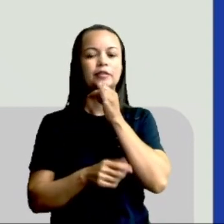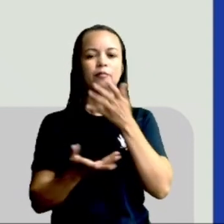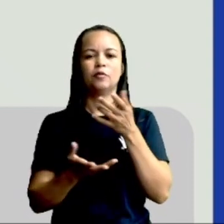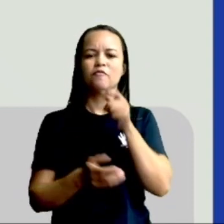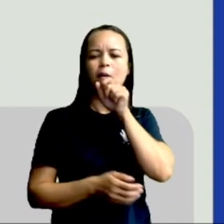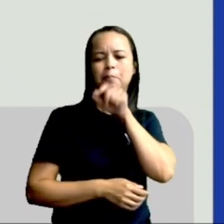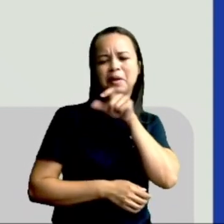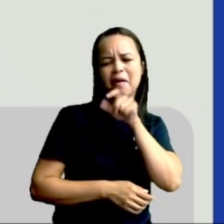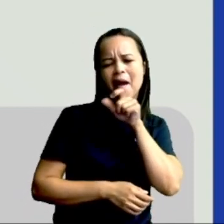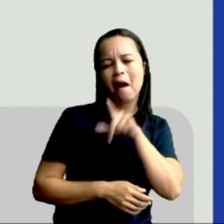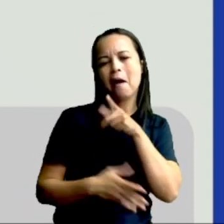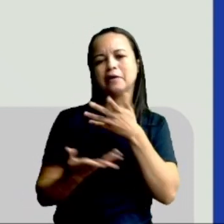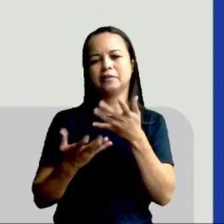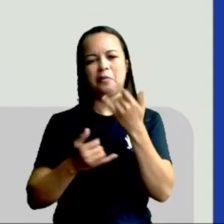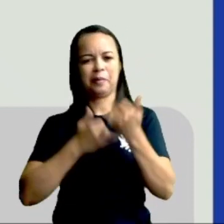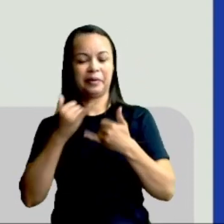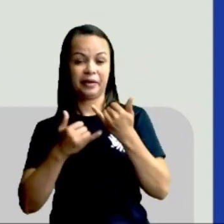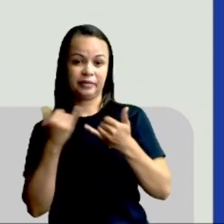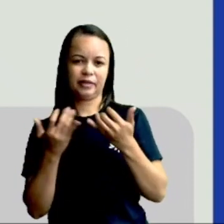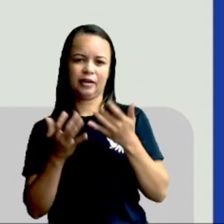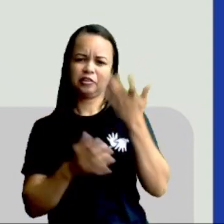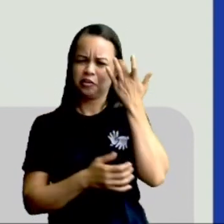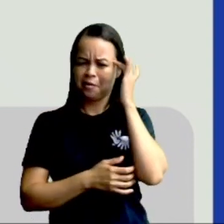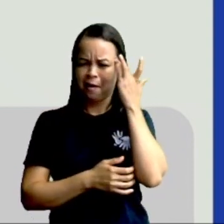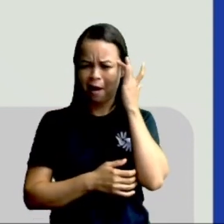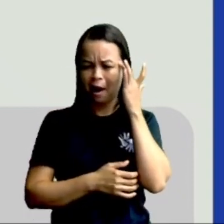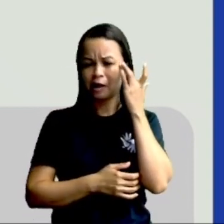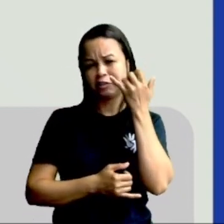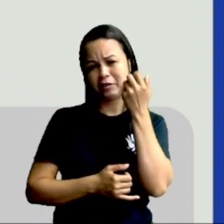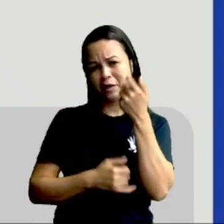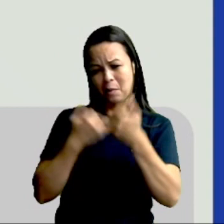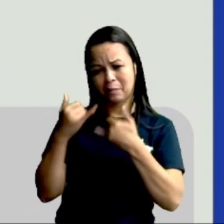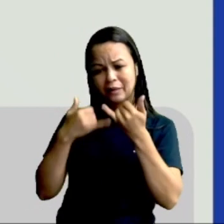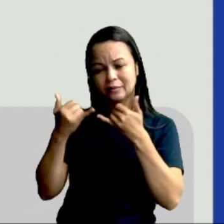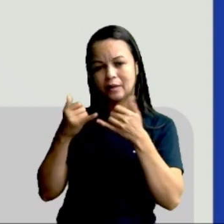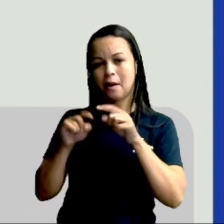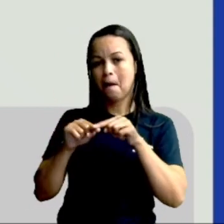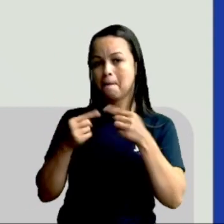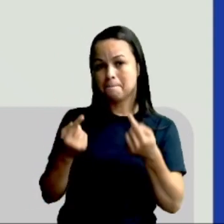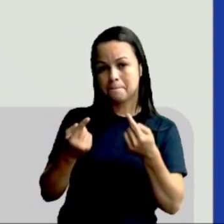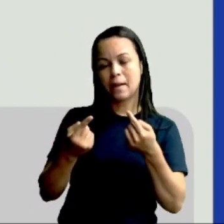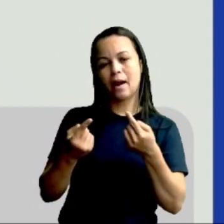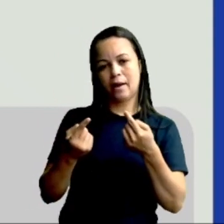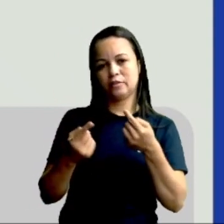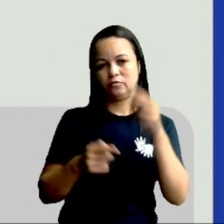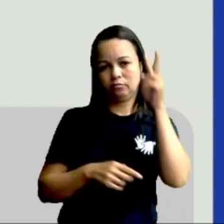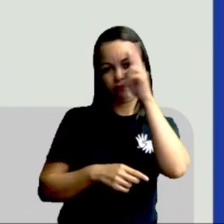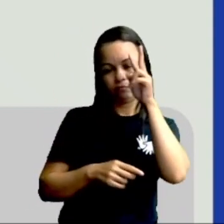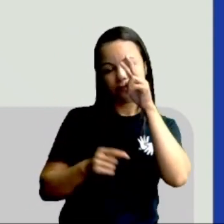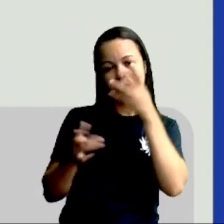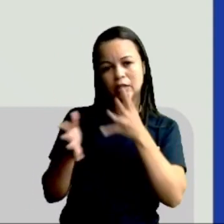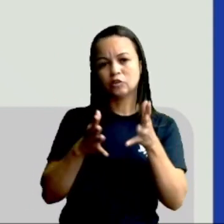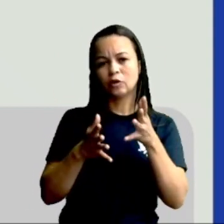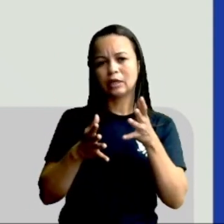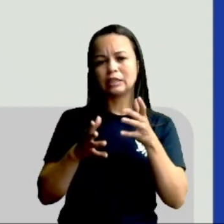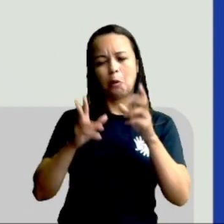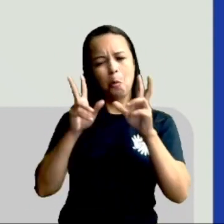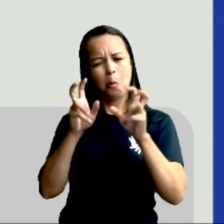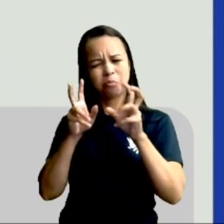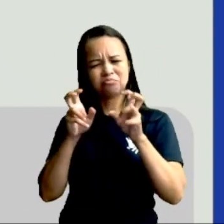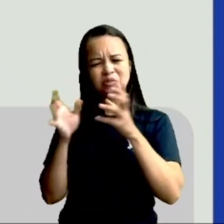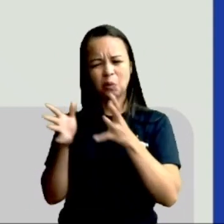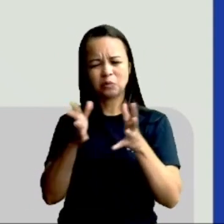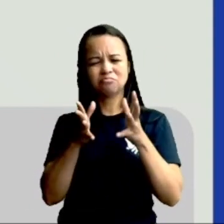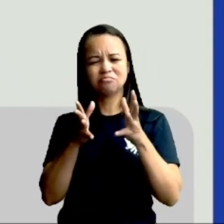uma piada, uma brincadeira, a gente acha que é uma brincadeira, mas, na verdade, historicamente, aquilo tem um conteúdo que